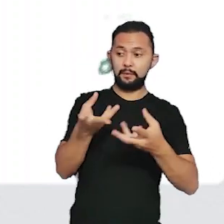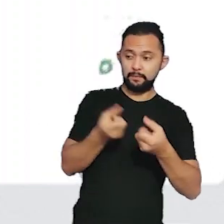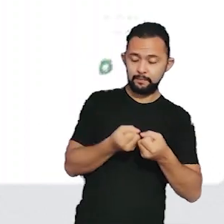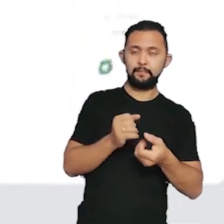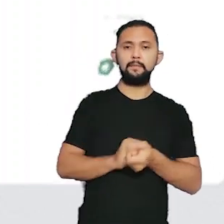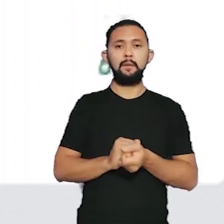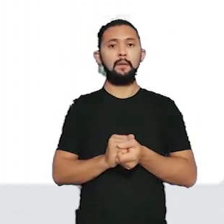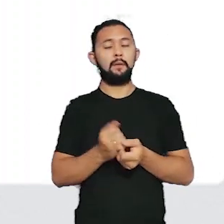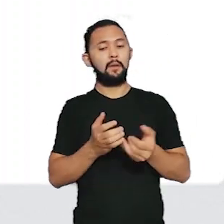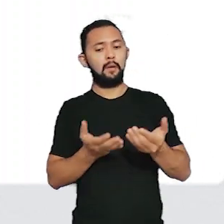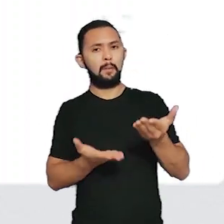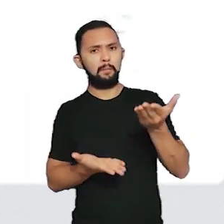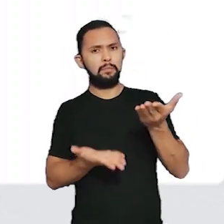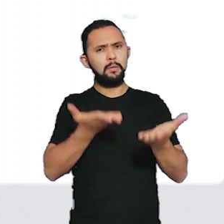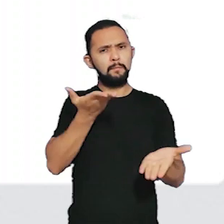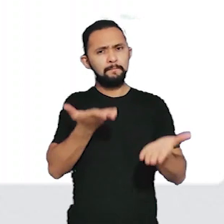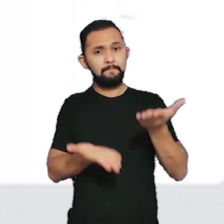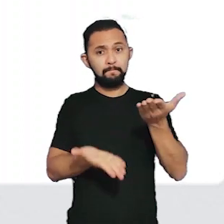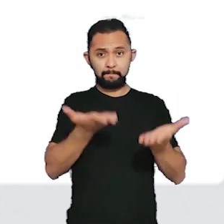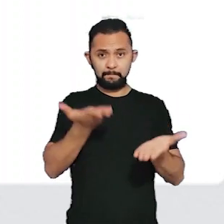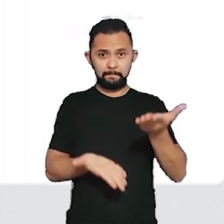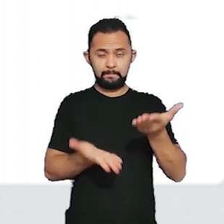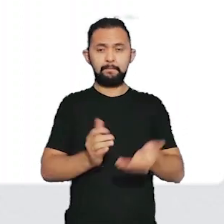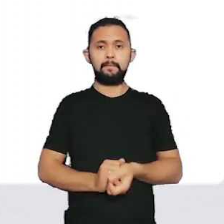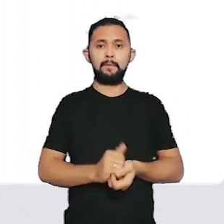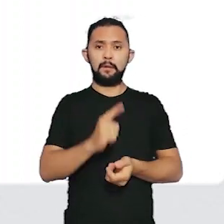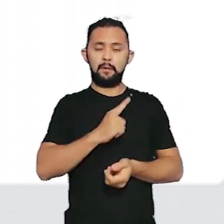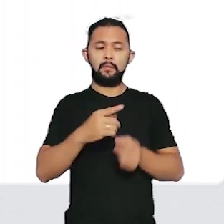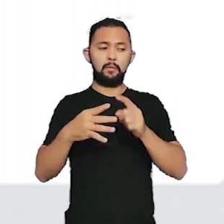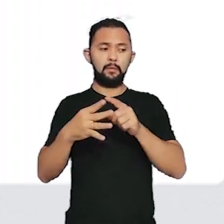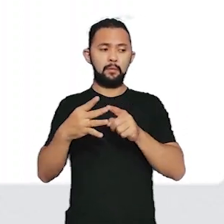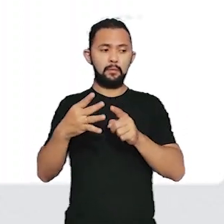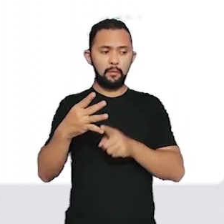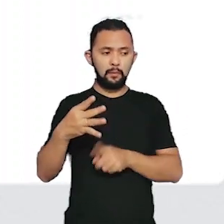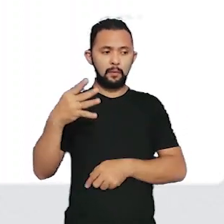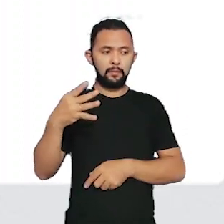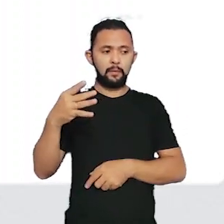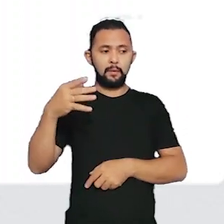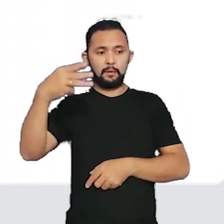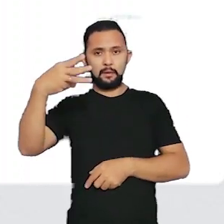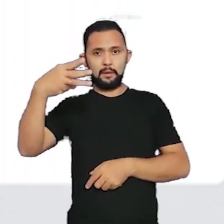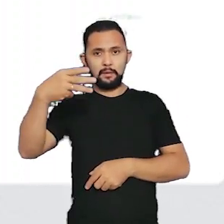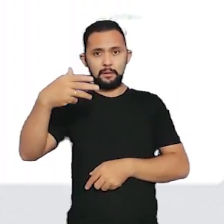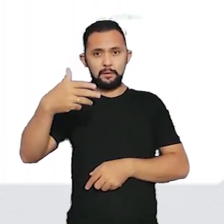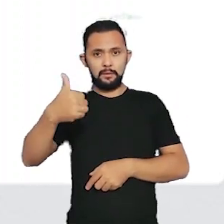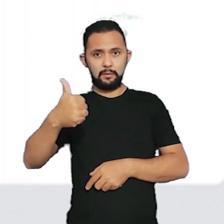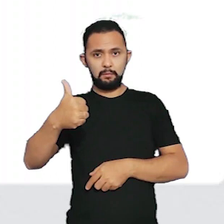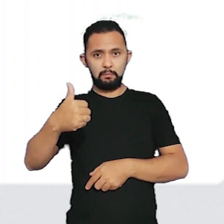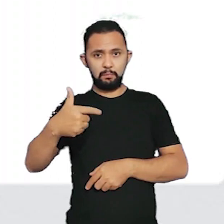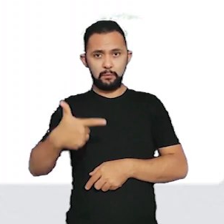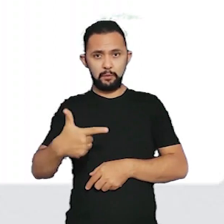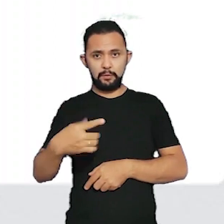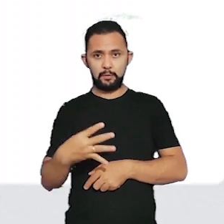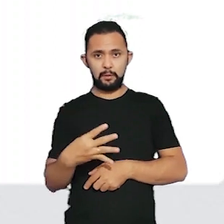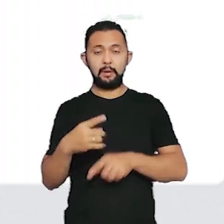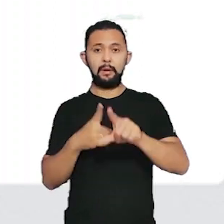que iam chegando. Então, aí eu tenho a ideia de proporção. Então, tem o número 4. Então a sequência é 3, 1, 2, 4. O gabarito aqui vai ser